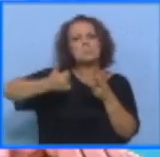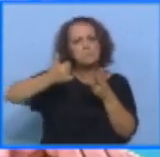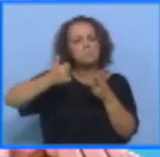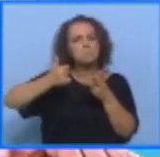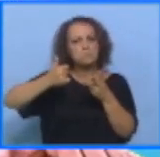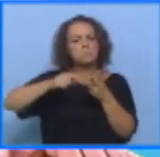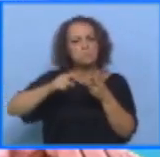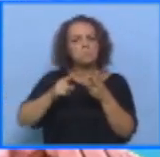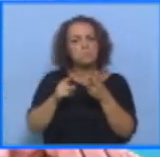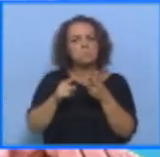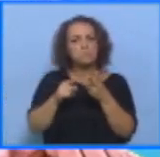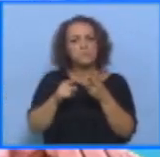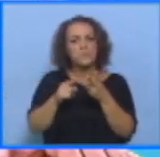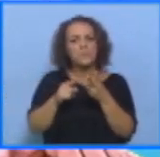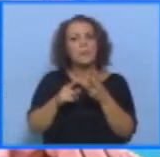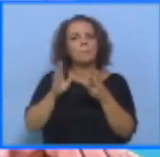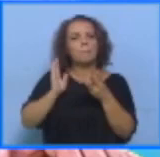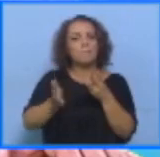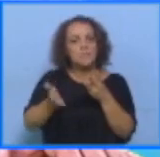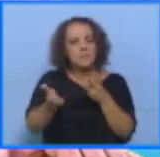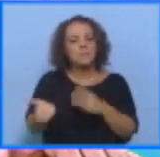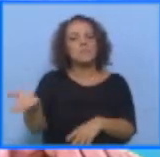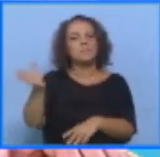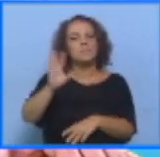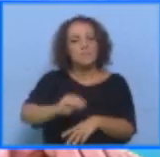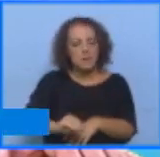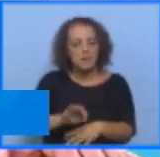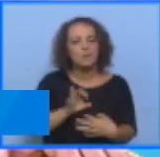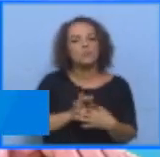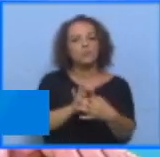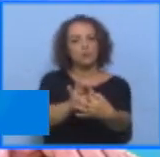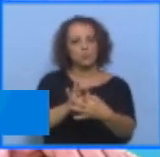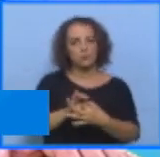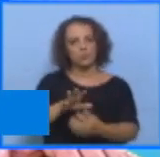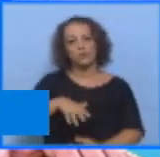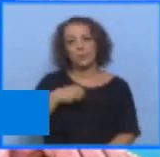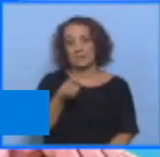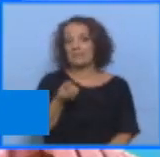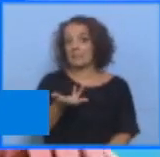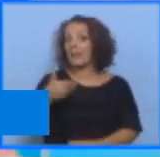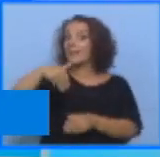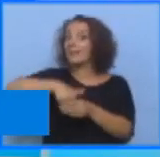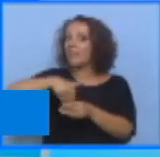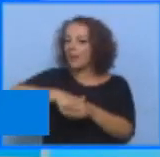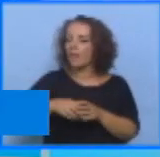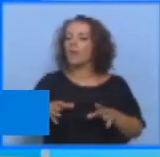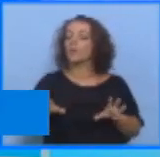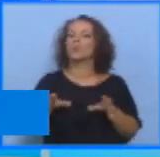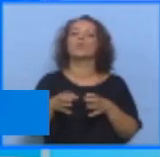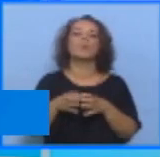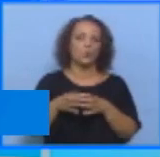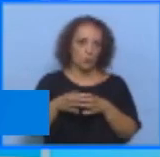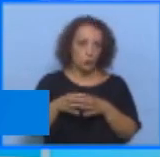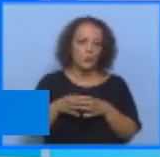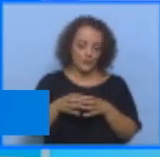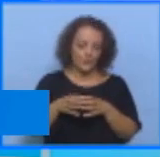que é necessário mais solidariedade dentro da ordem, nomeadamente entre